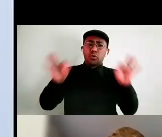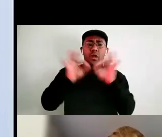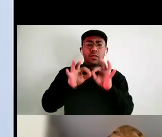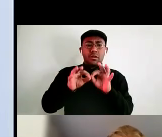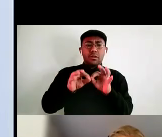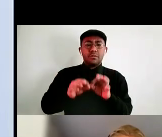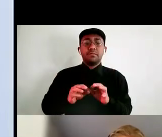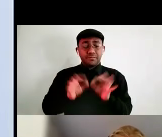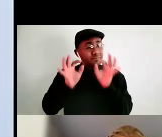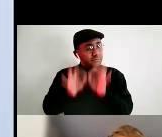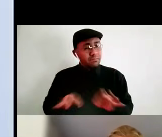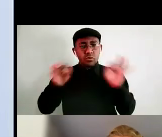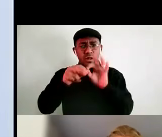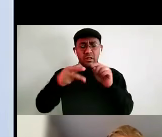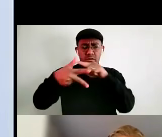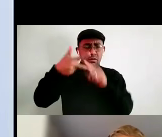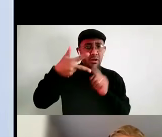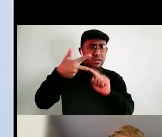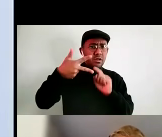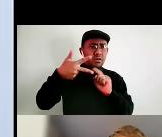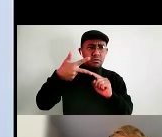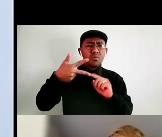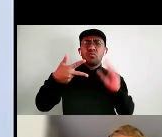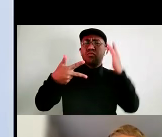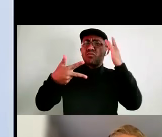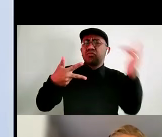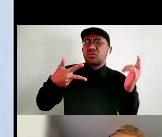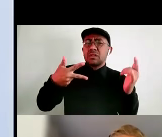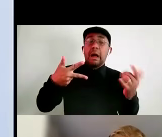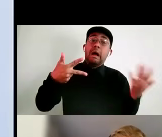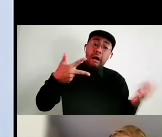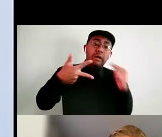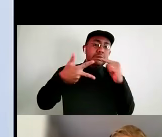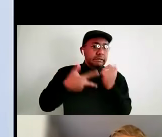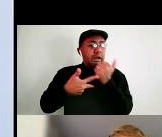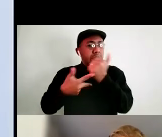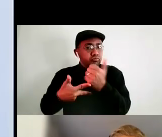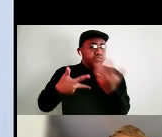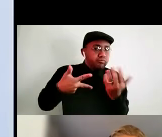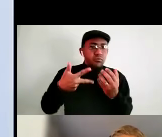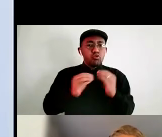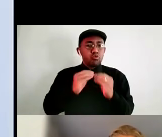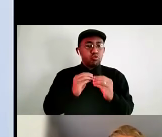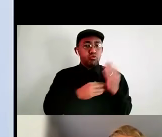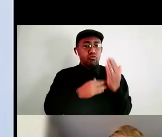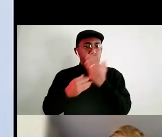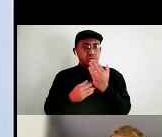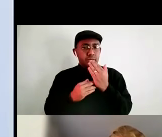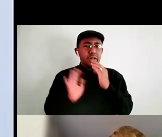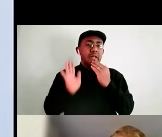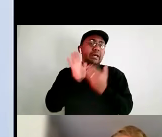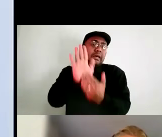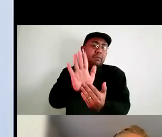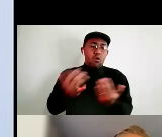elas são pertinentes? Reiterar, como se disse anteriormente, que no contexto do surto atual e os riscos associados